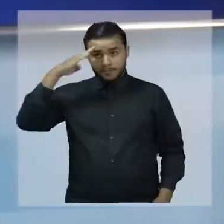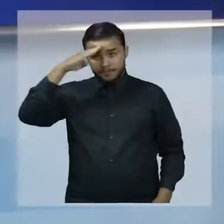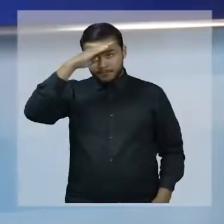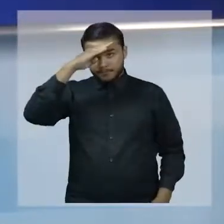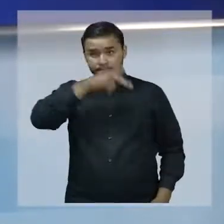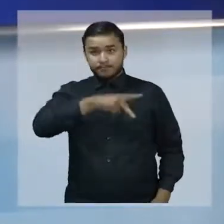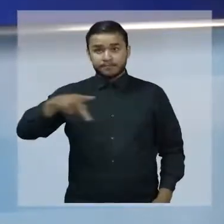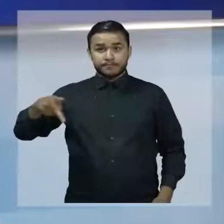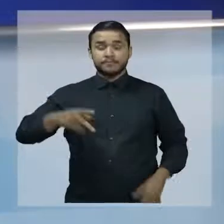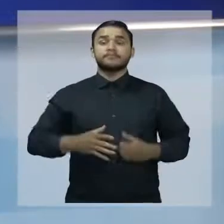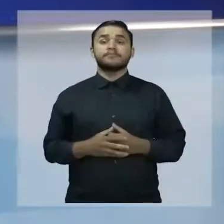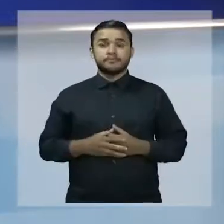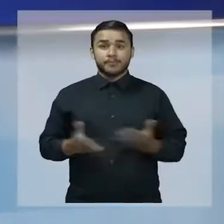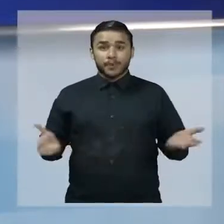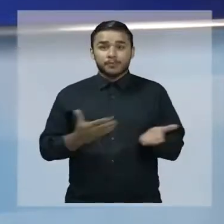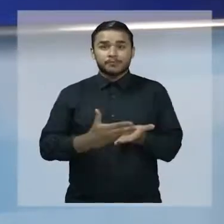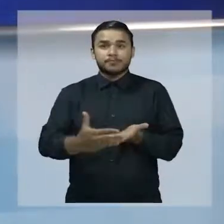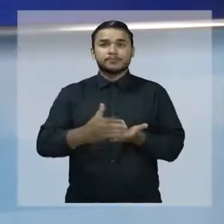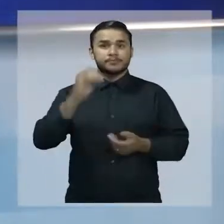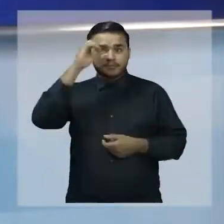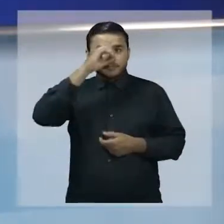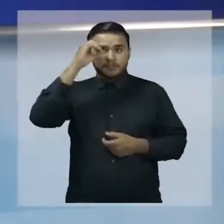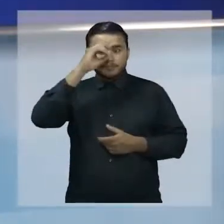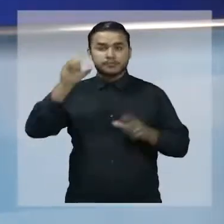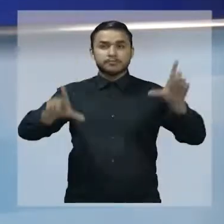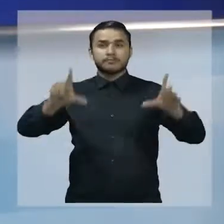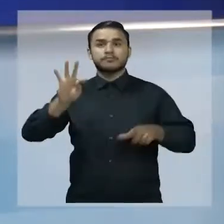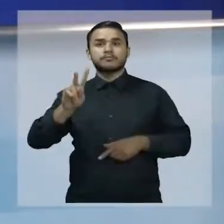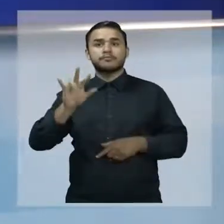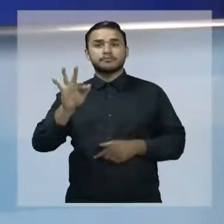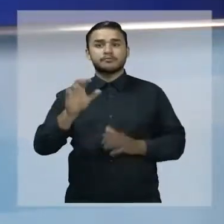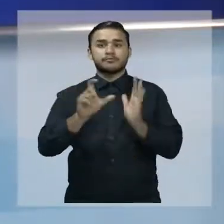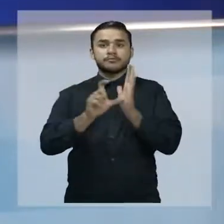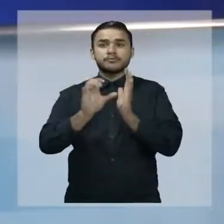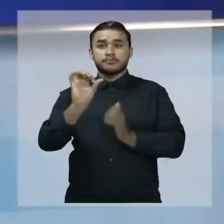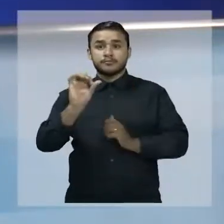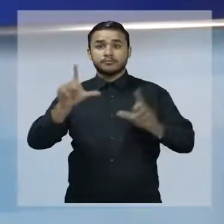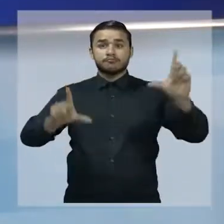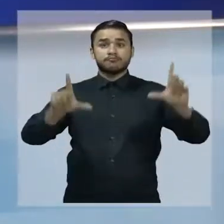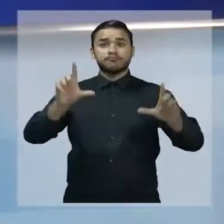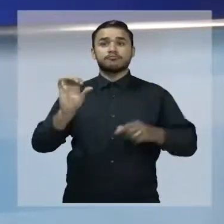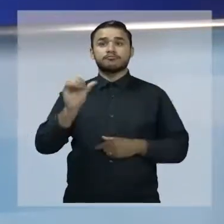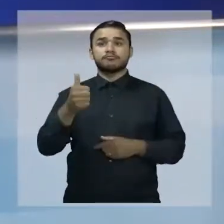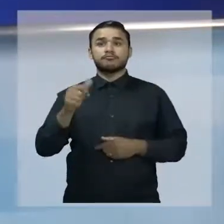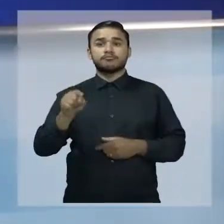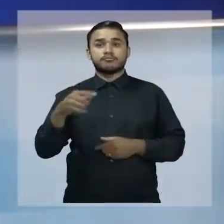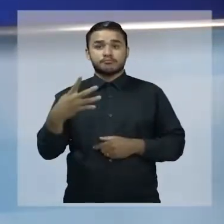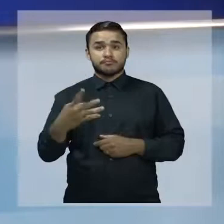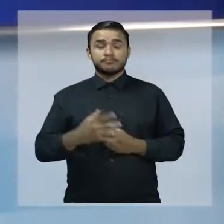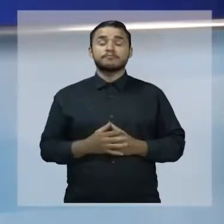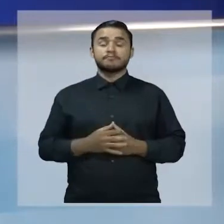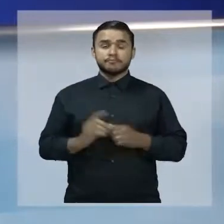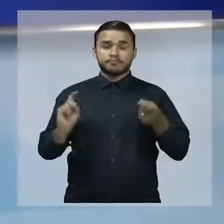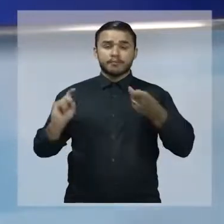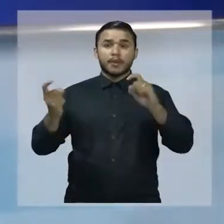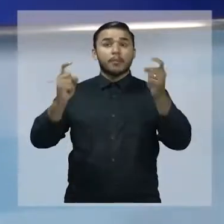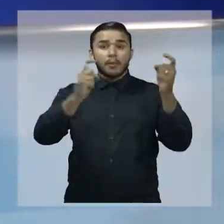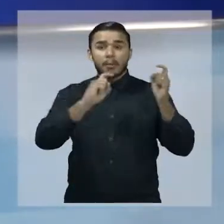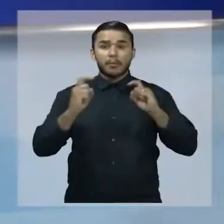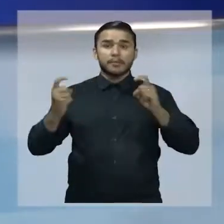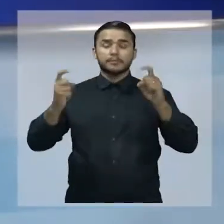programa Observatório pela TV Fortaleza, canal 6 da Multiplay 61.4 digital. Para discutirmos os vários